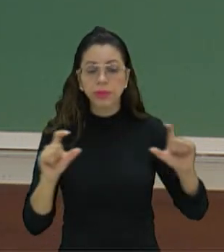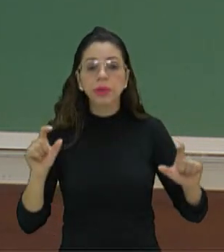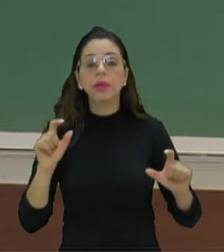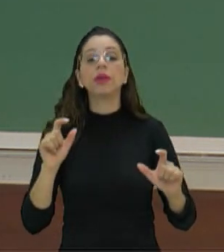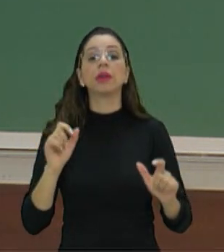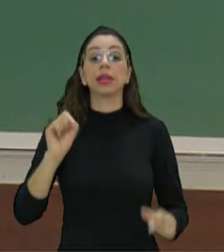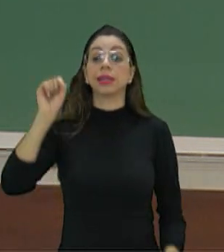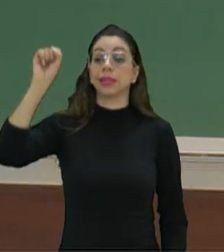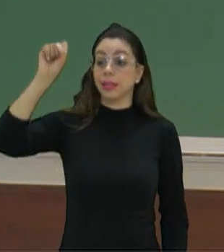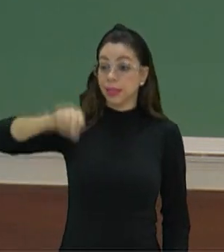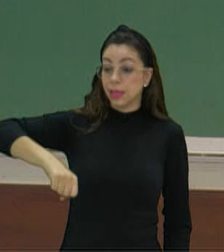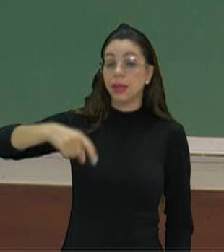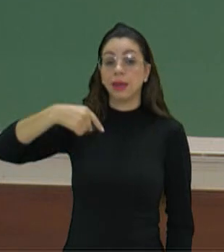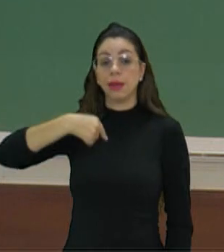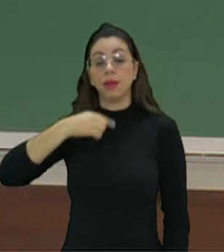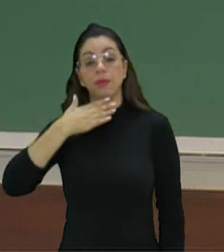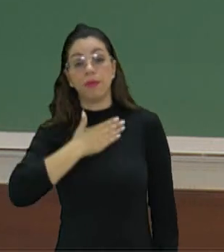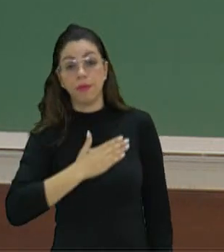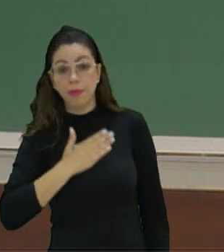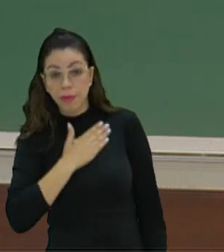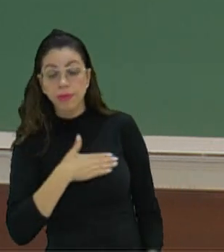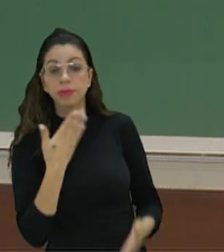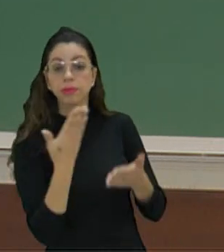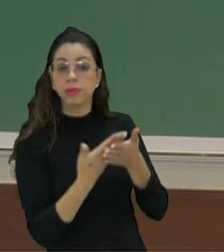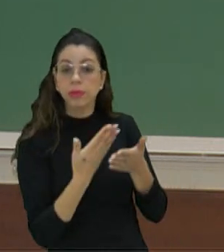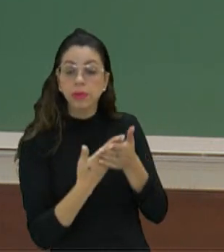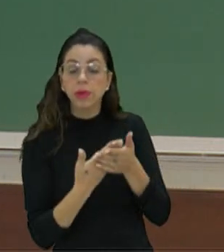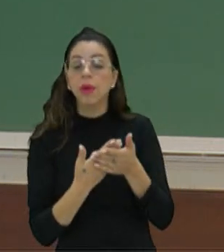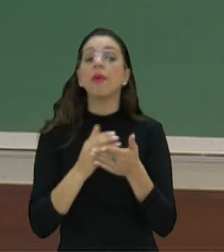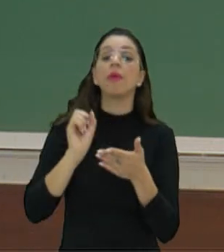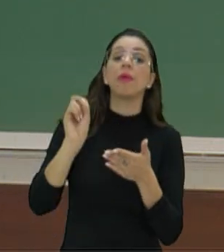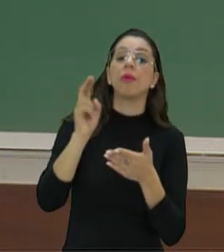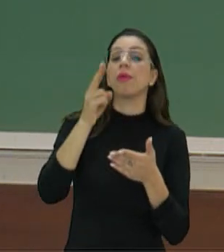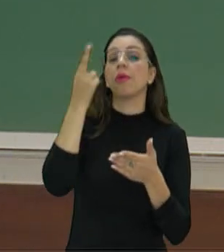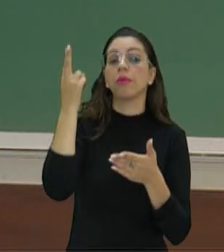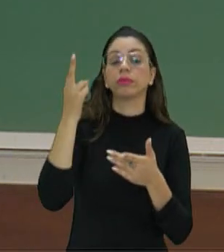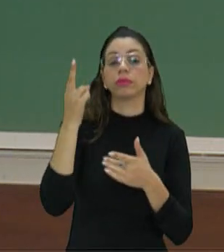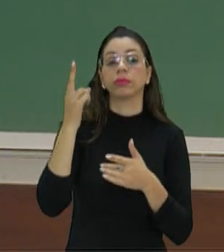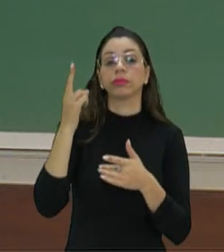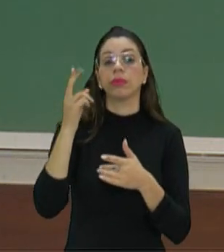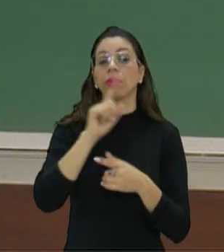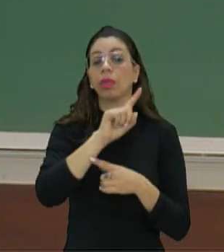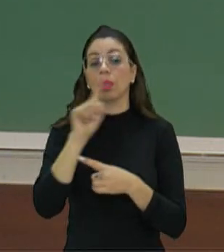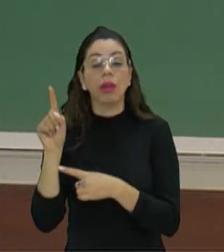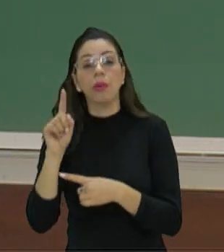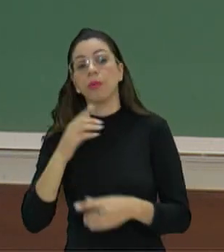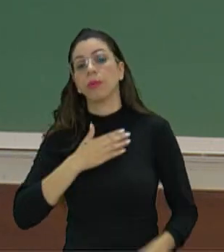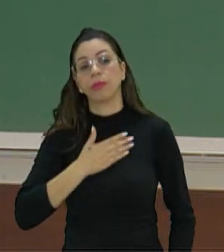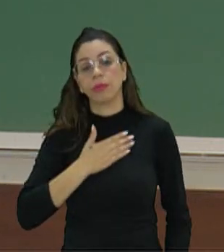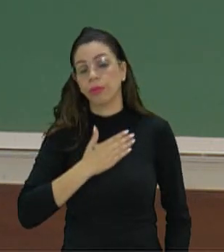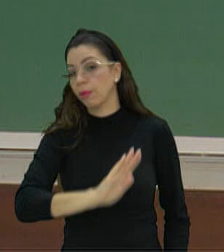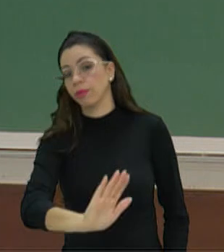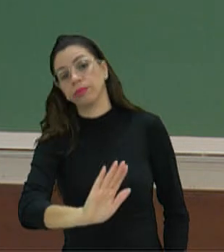eu gosto de estudar. Não, eu não gosto, né? Lembrando que se for para você dar uma resposta